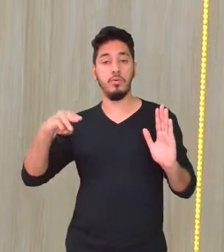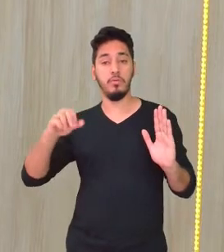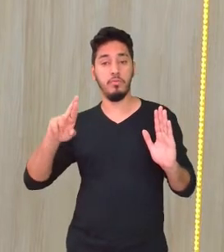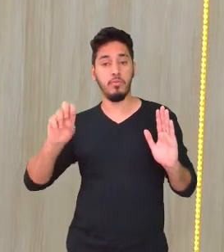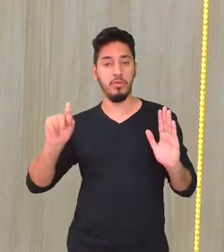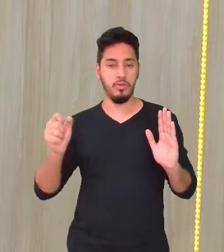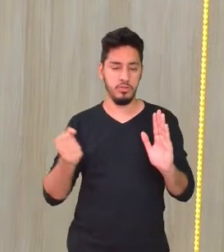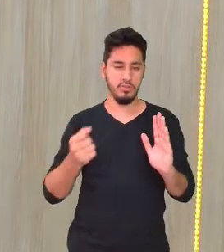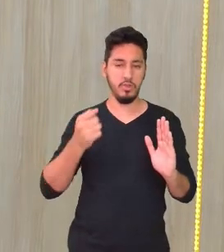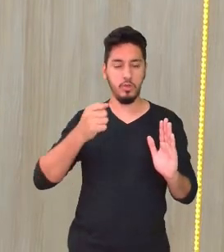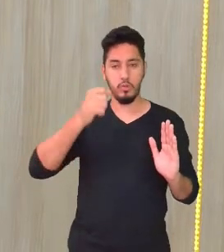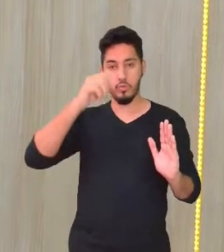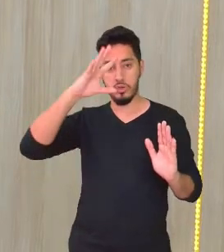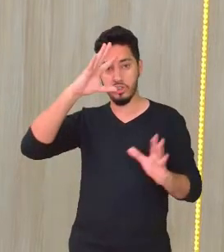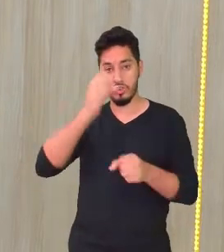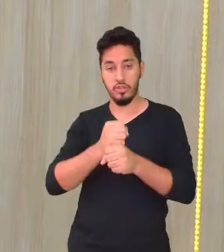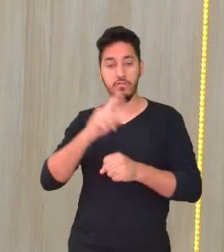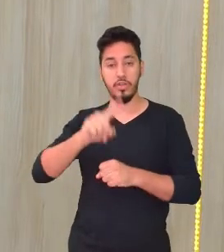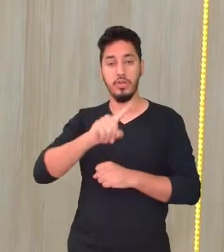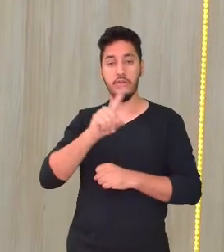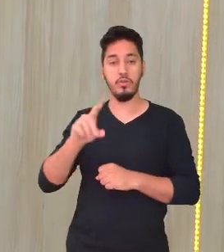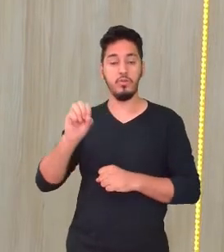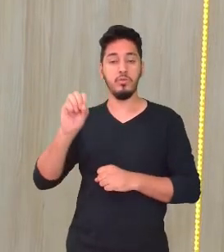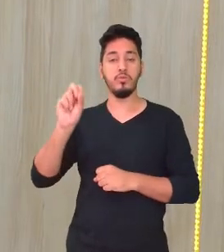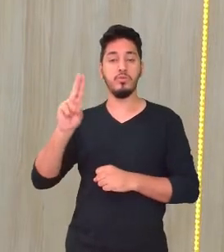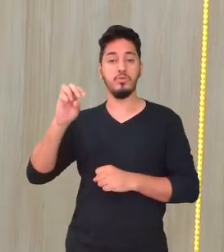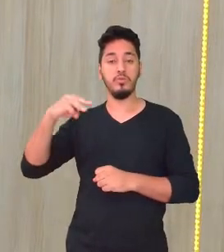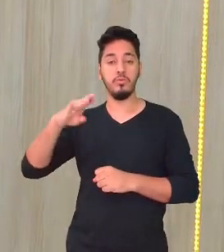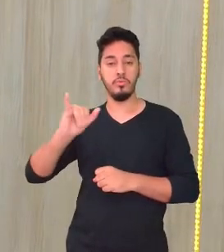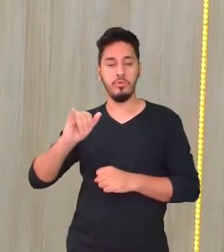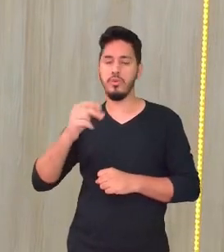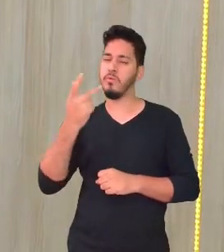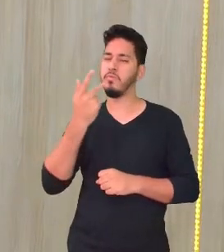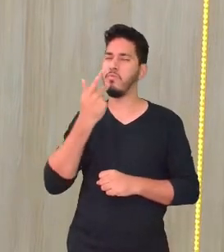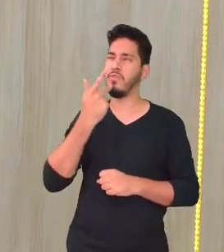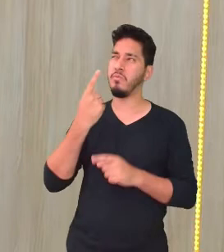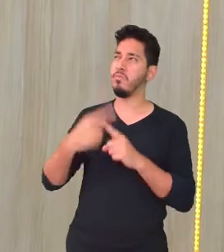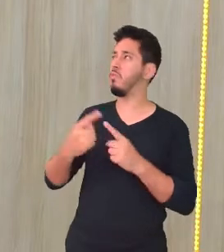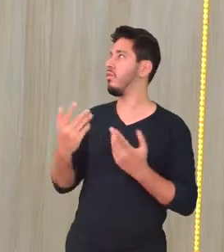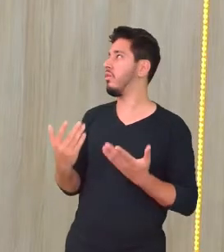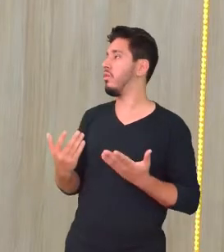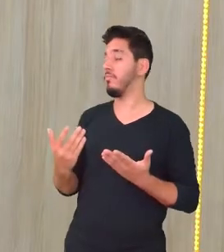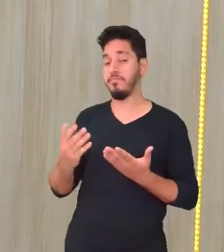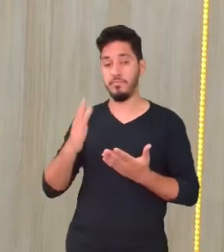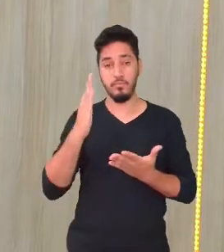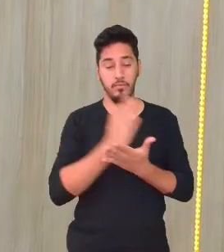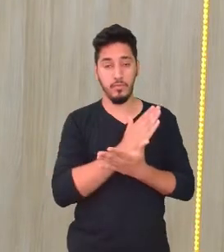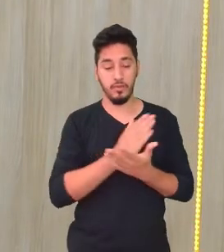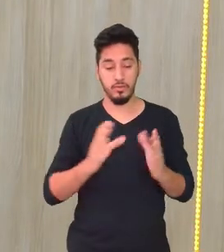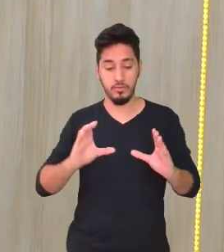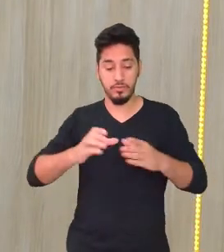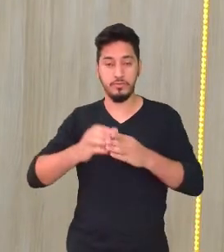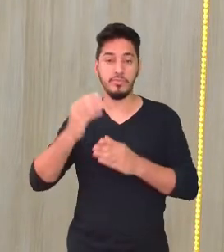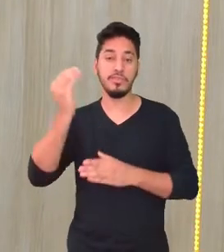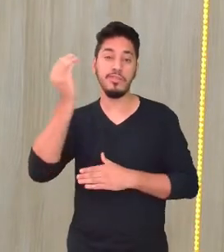do Zumbi. Aí, por que é que eu falo isso? Porque alguns grupos, né, eles